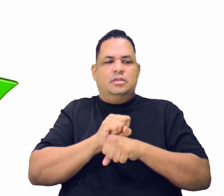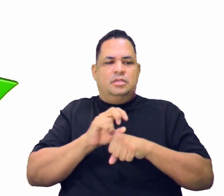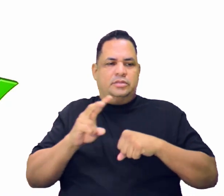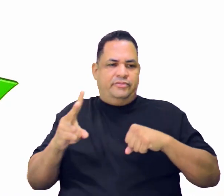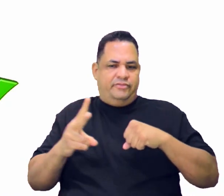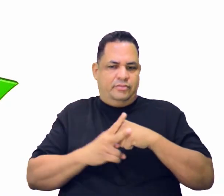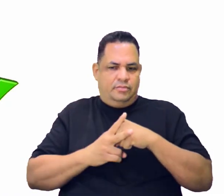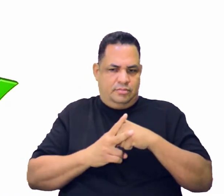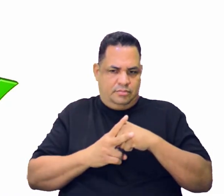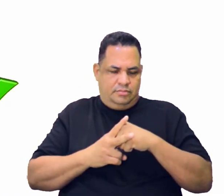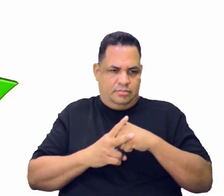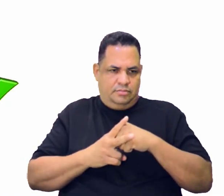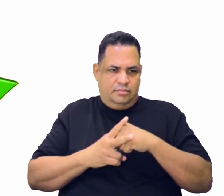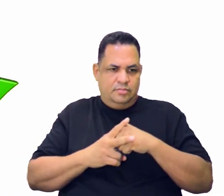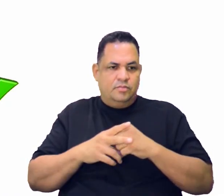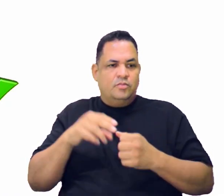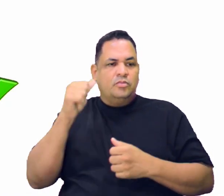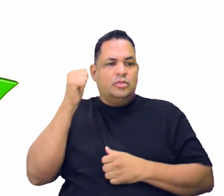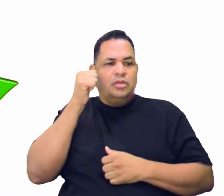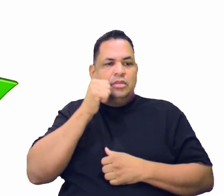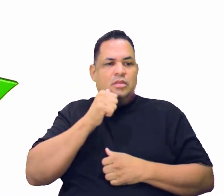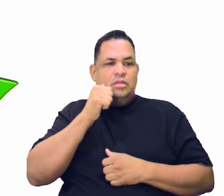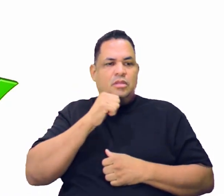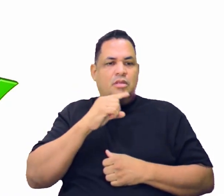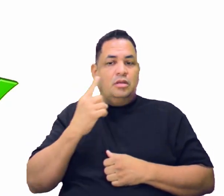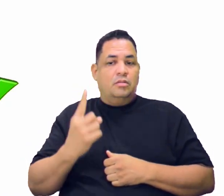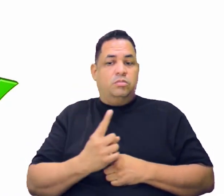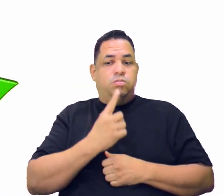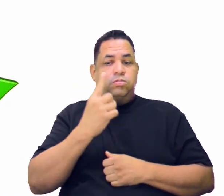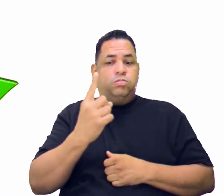advérbio, né? Ela é